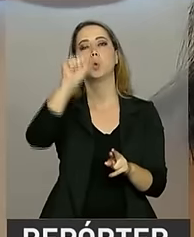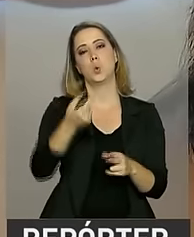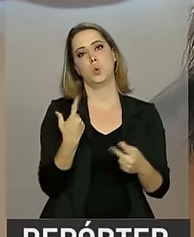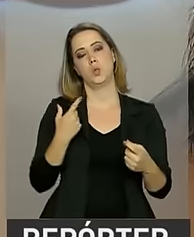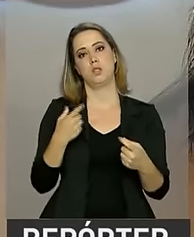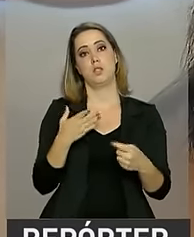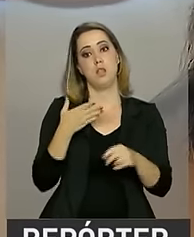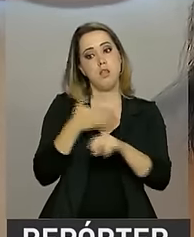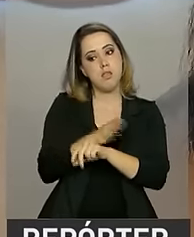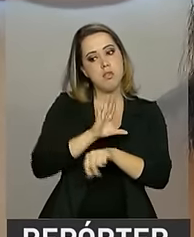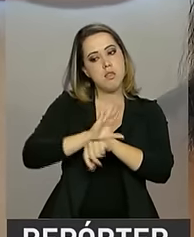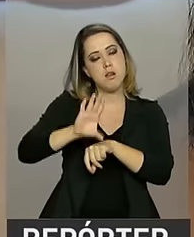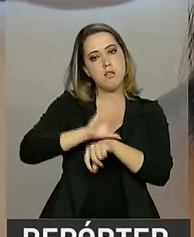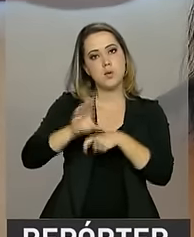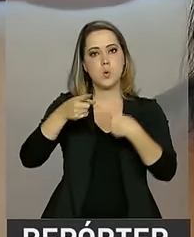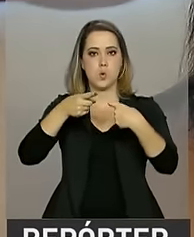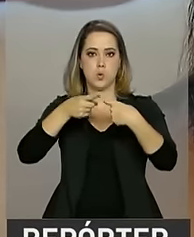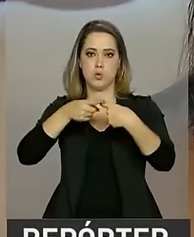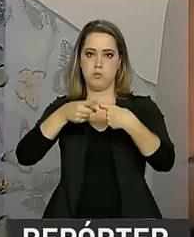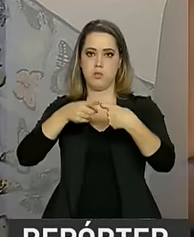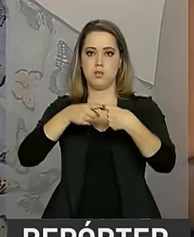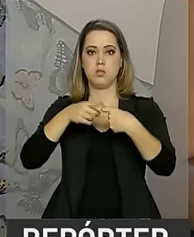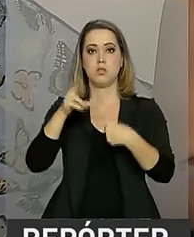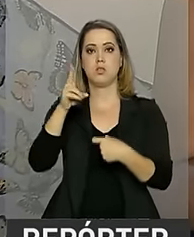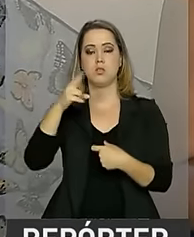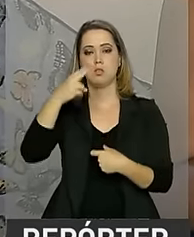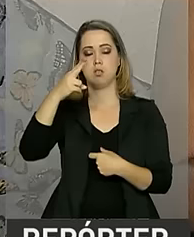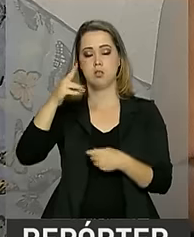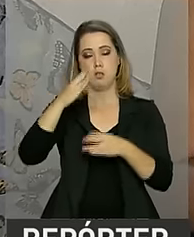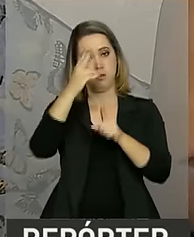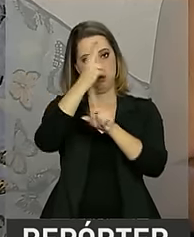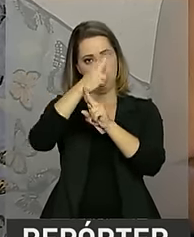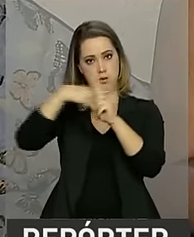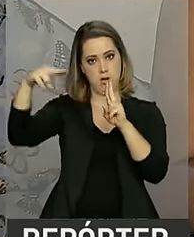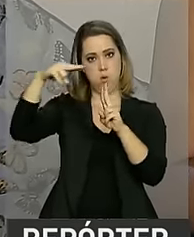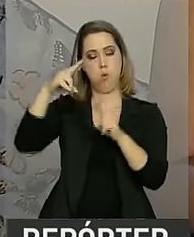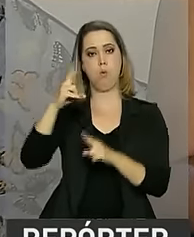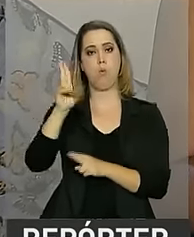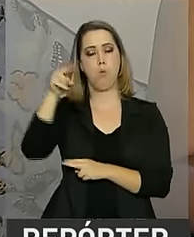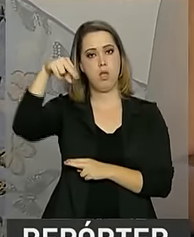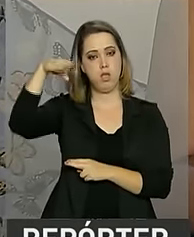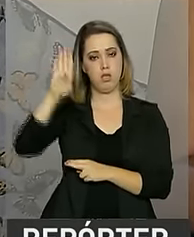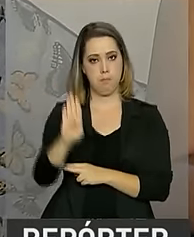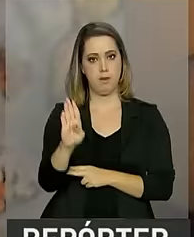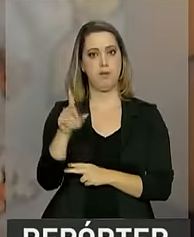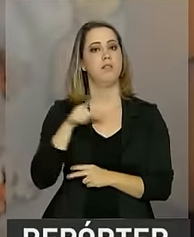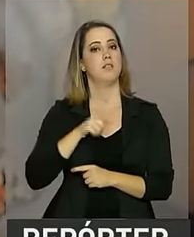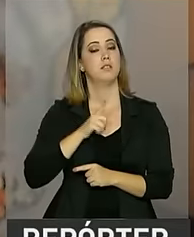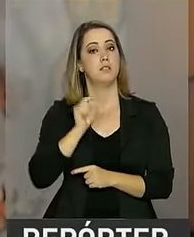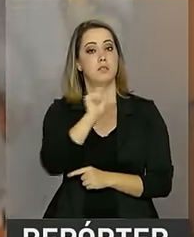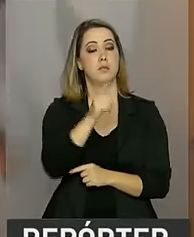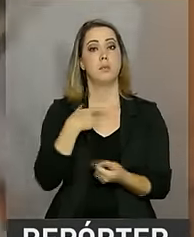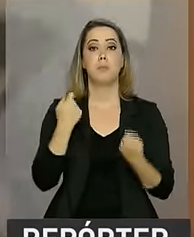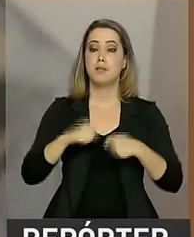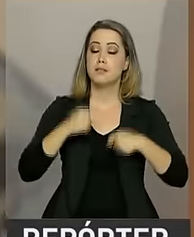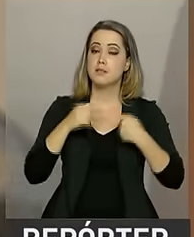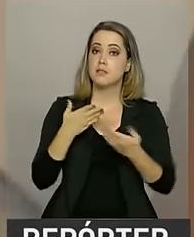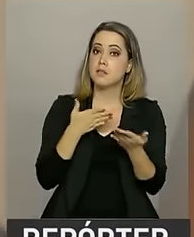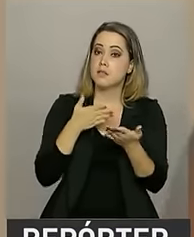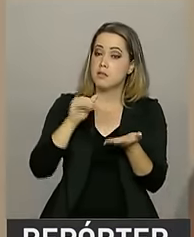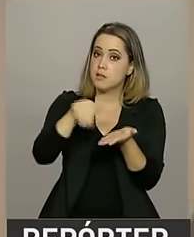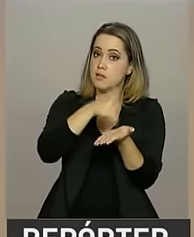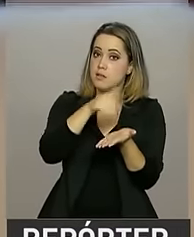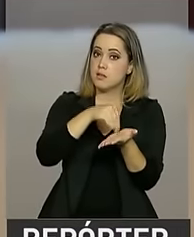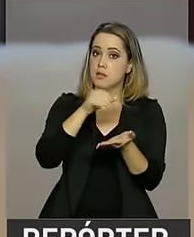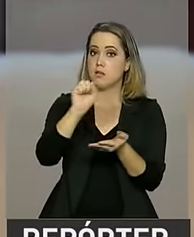curso de medicina na Universidade de Brasília para se candidatar a uma vaga em uma universidade pública o estudante deve se